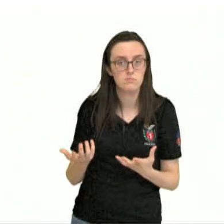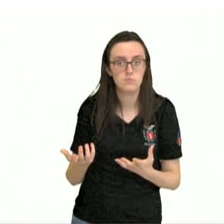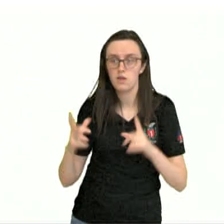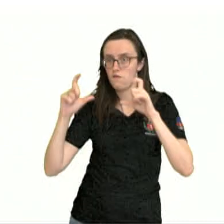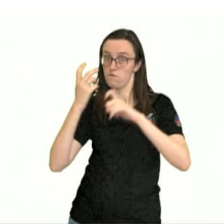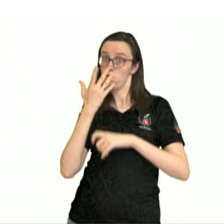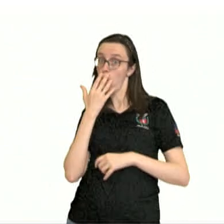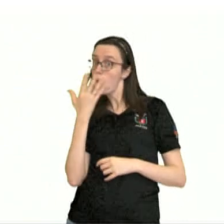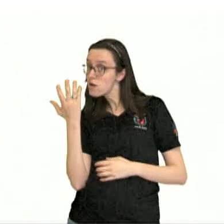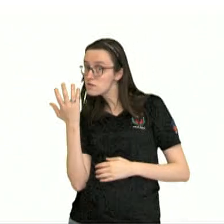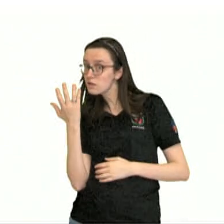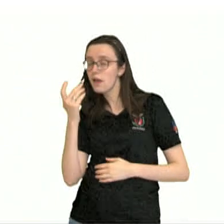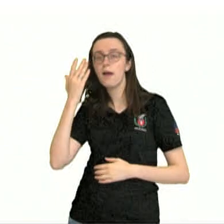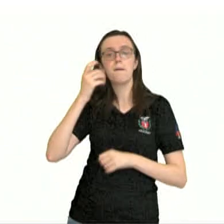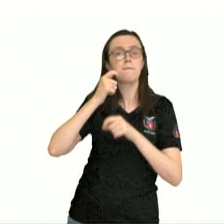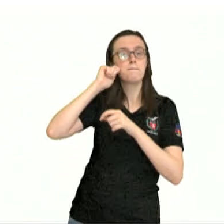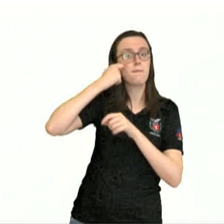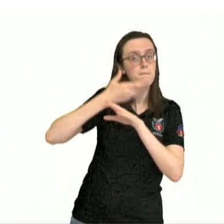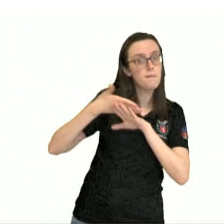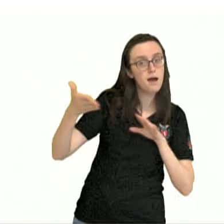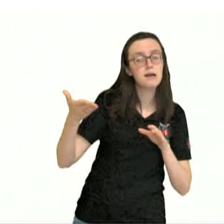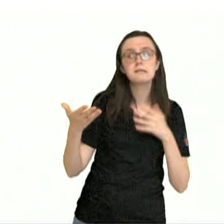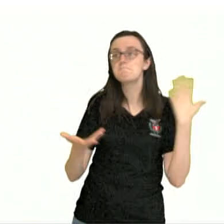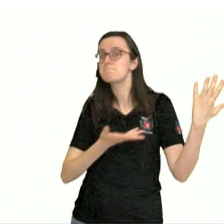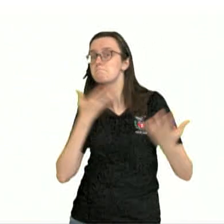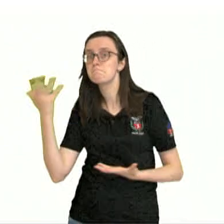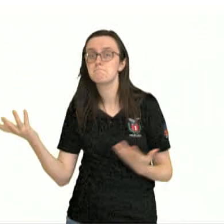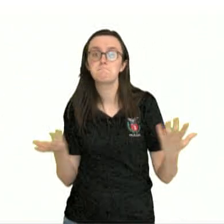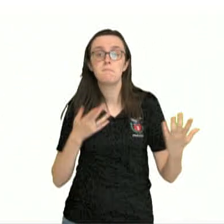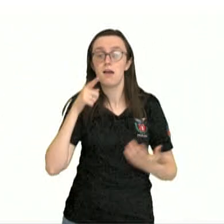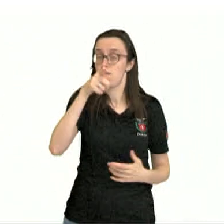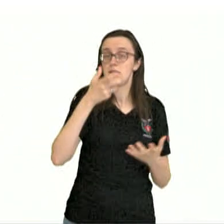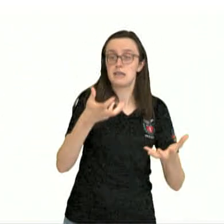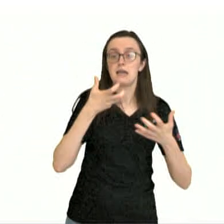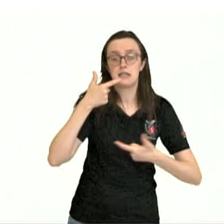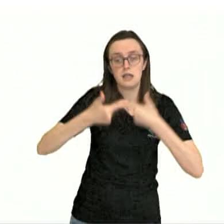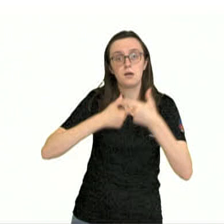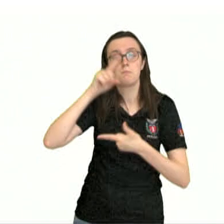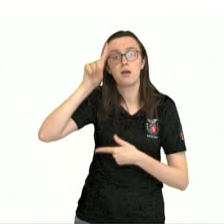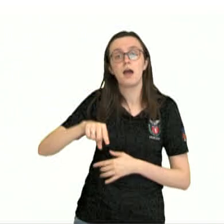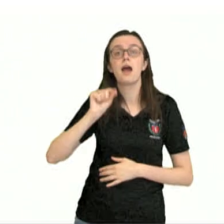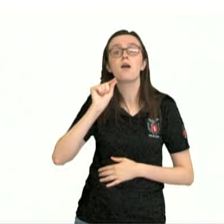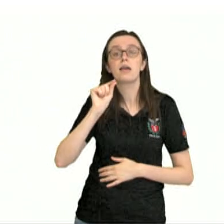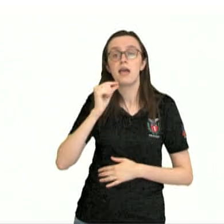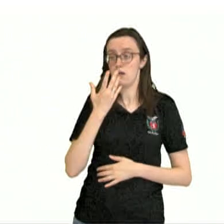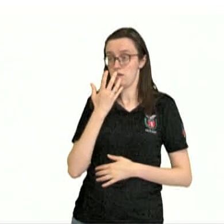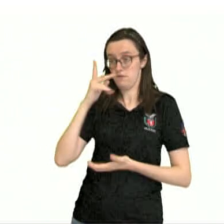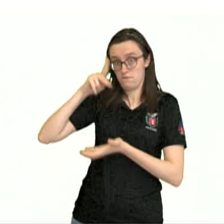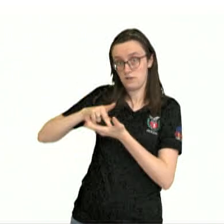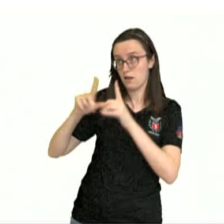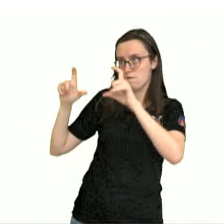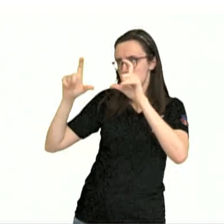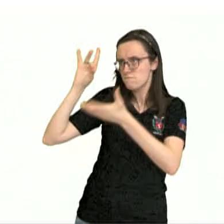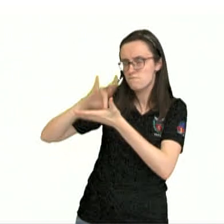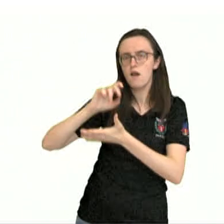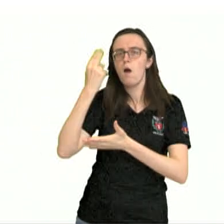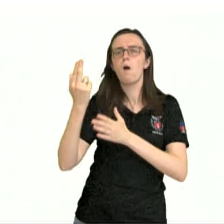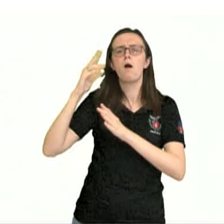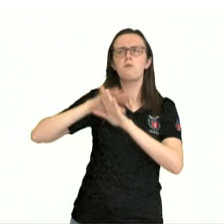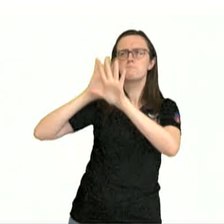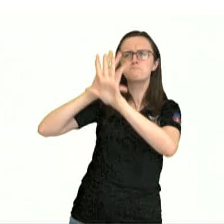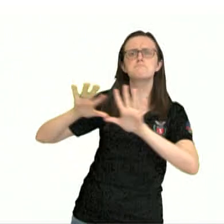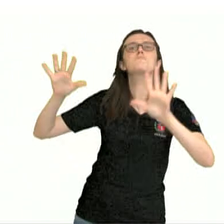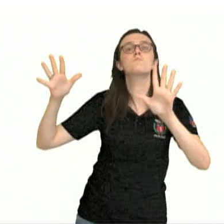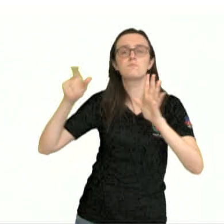foto colorida, preto e branca? Você gostaria de trabalhar com fotos figurativas ou abstratas? Pense um pouco, escreva